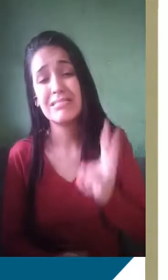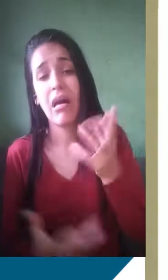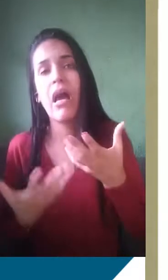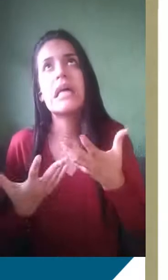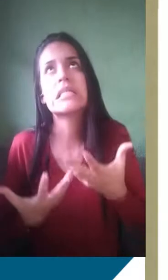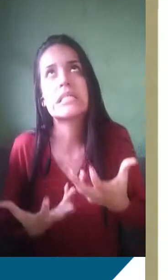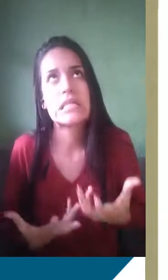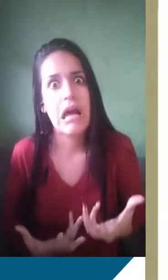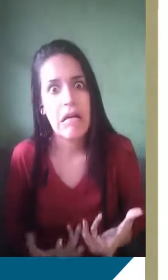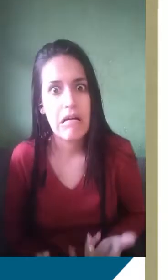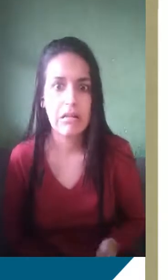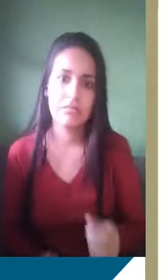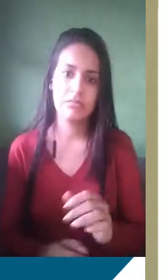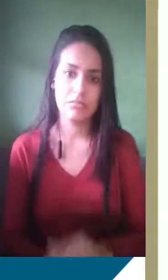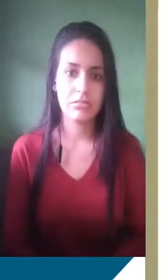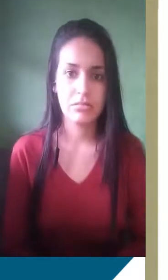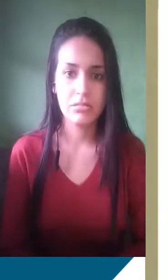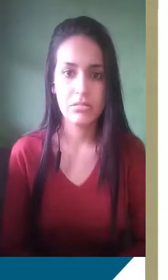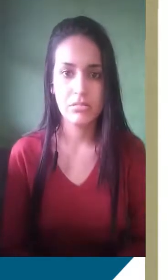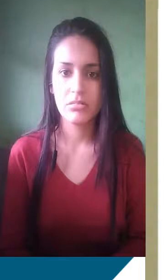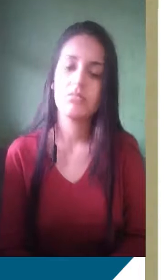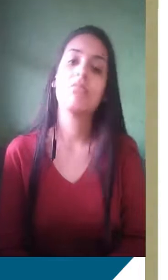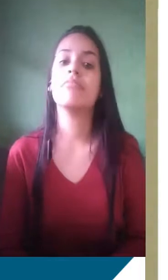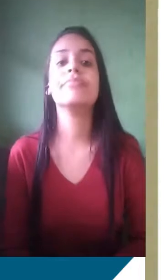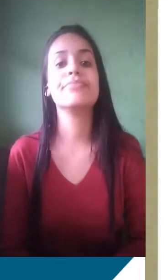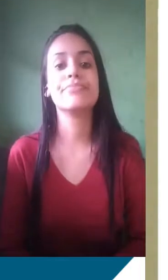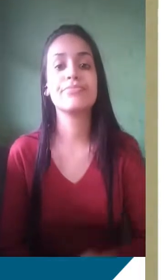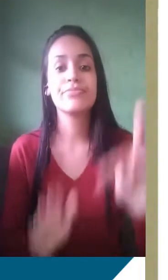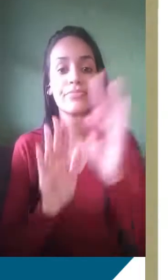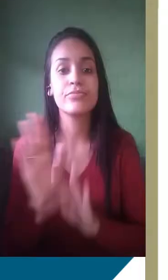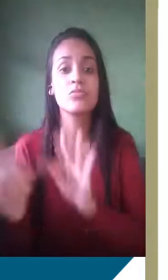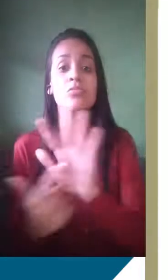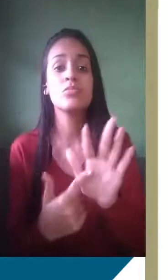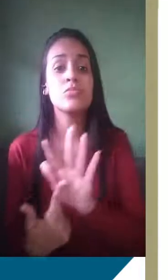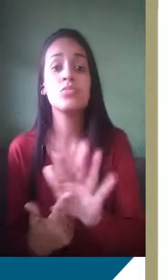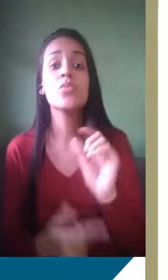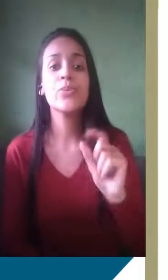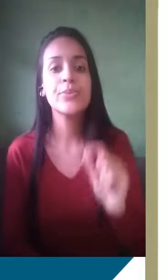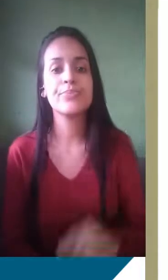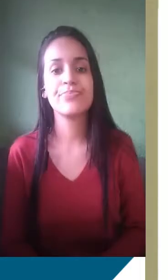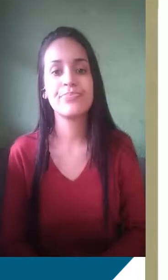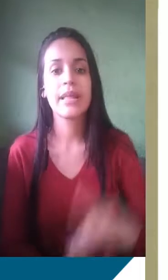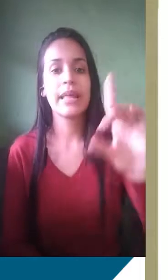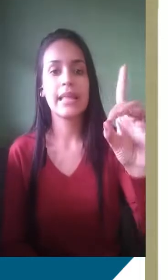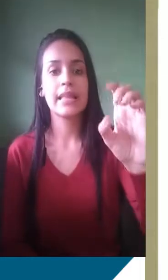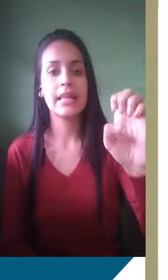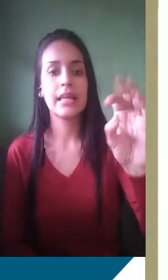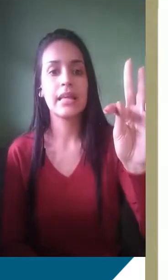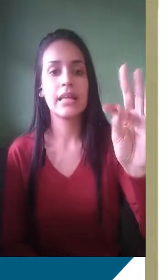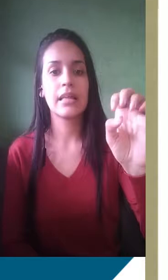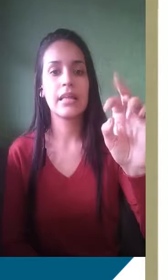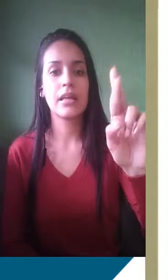permanentemente fatigado. Em Os Sertões, apresenta o determinismo, crença de que o homem